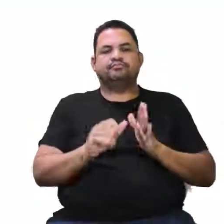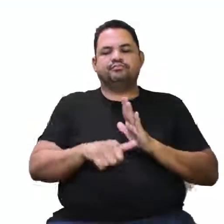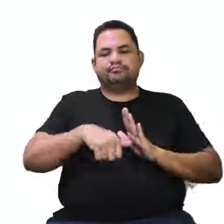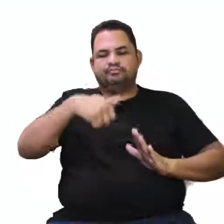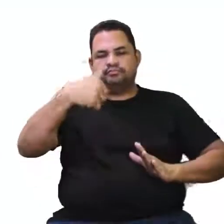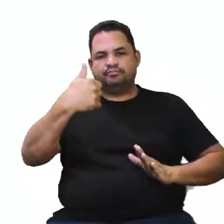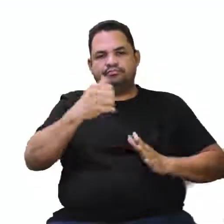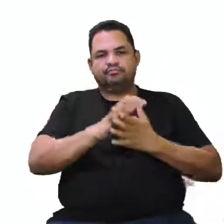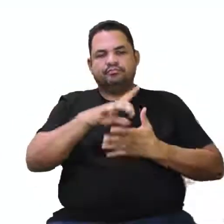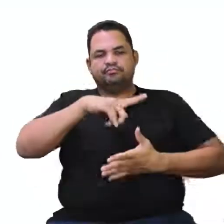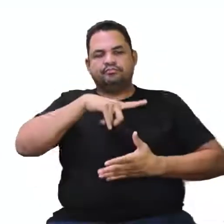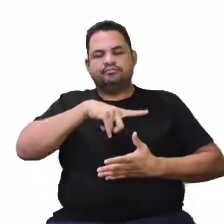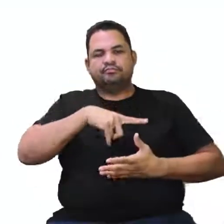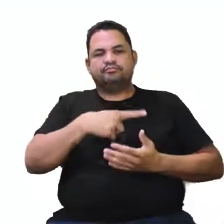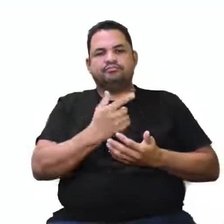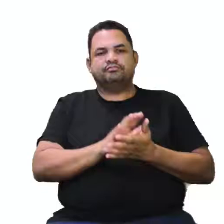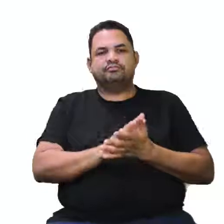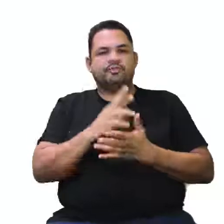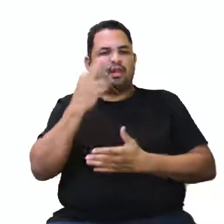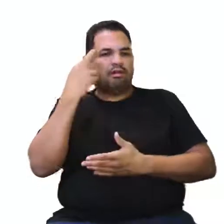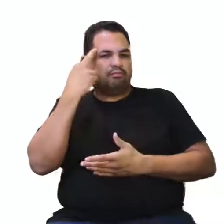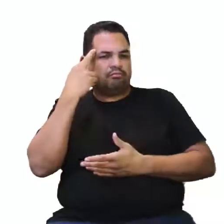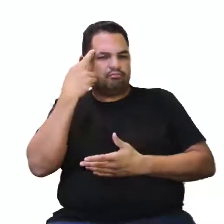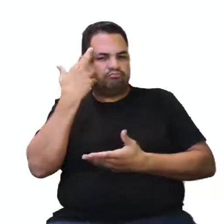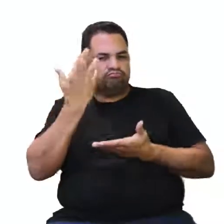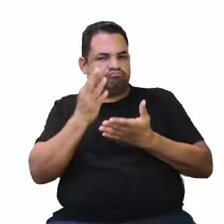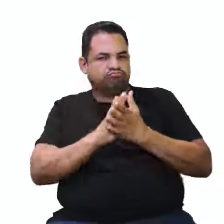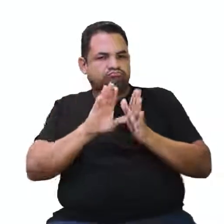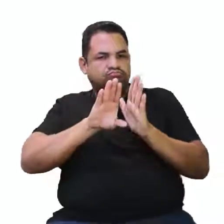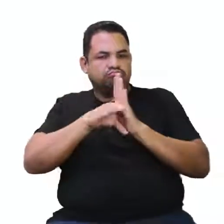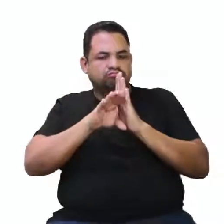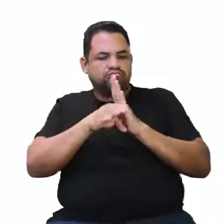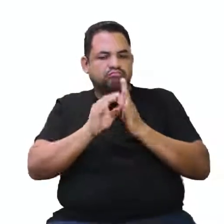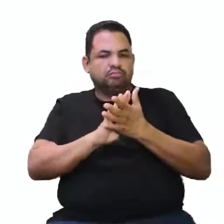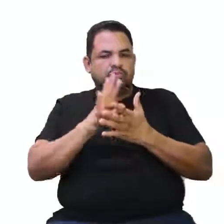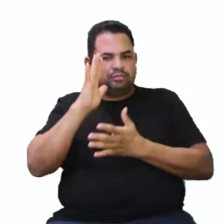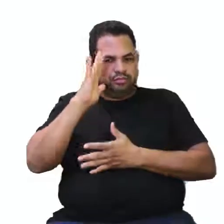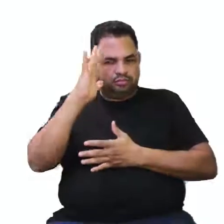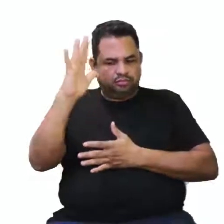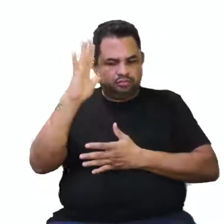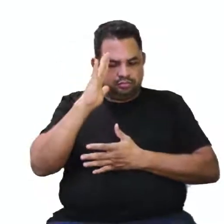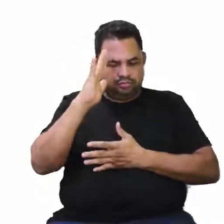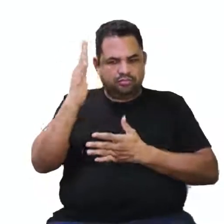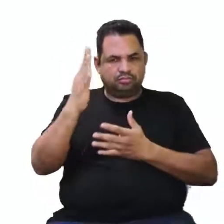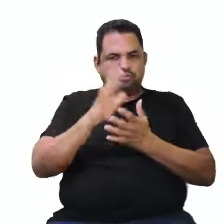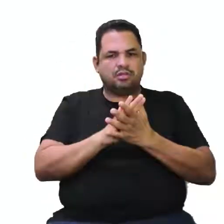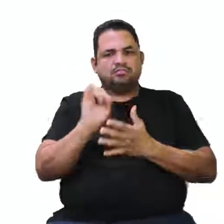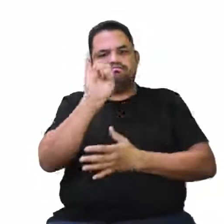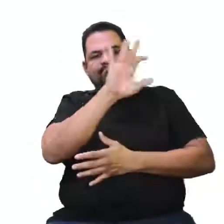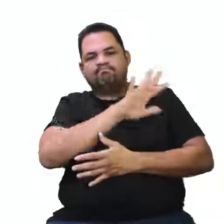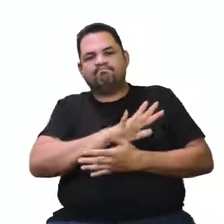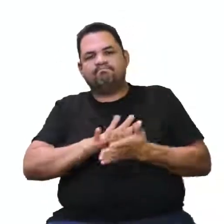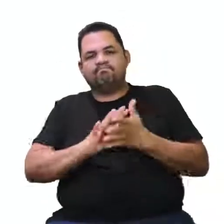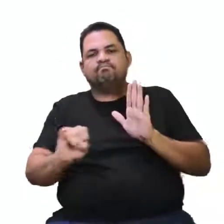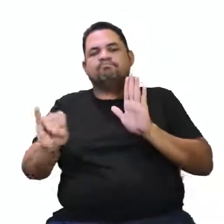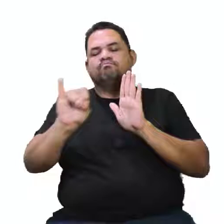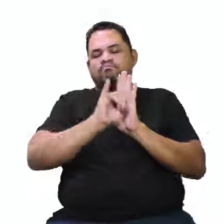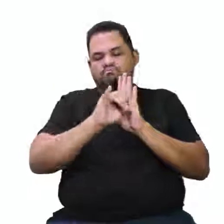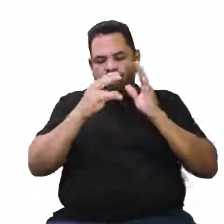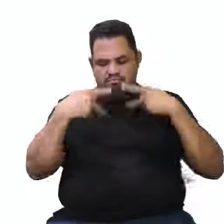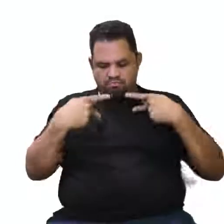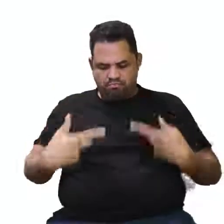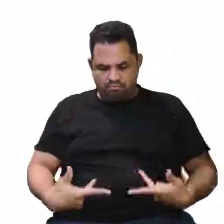primeira delas, nós temos aqui refletir acerca do conceito e concepção da imagem, da